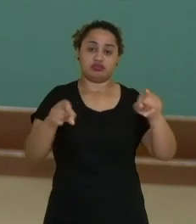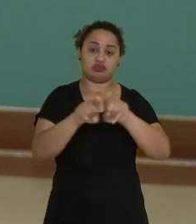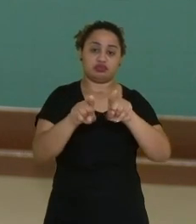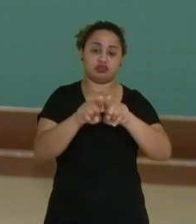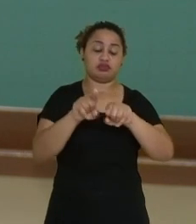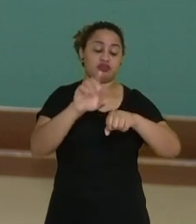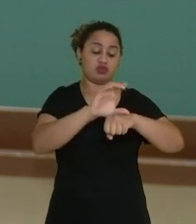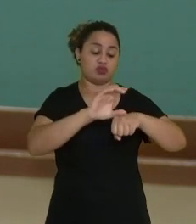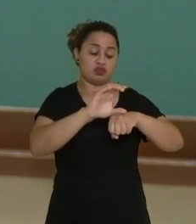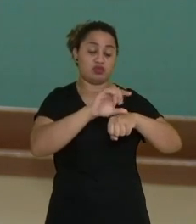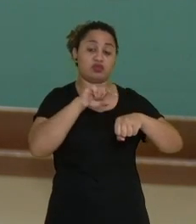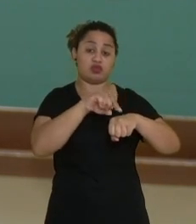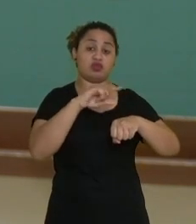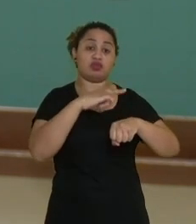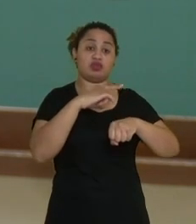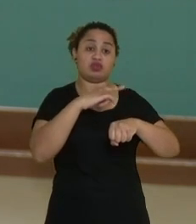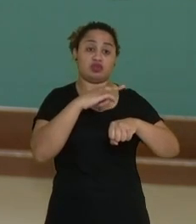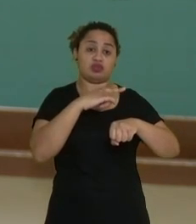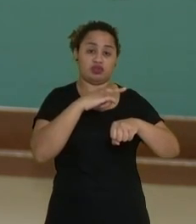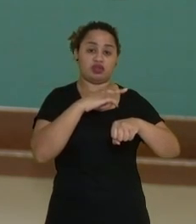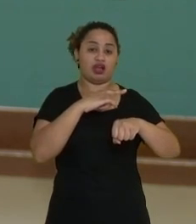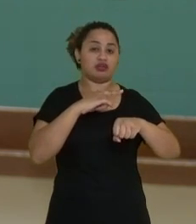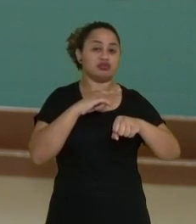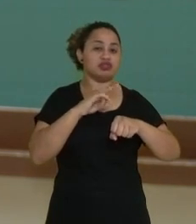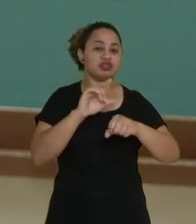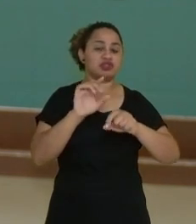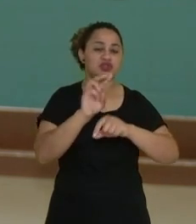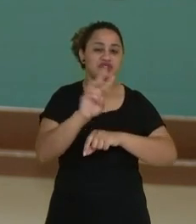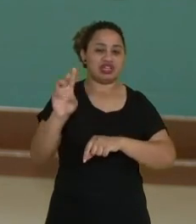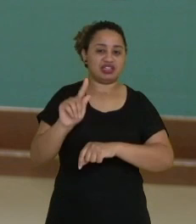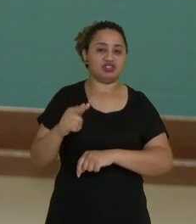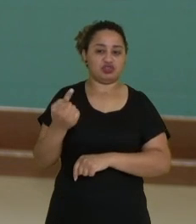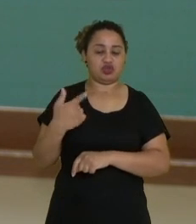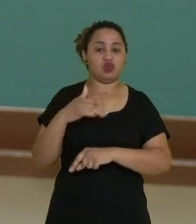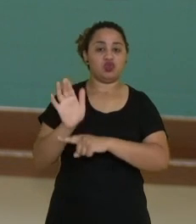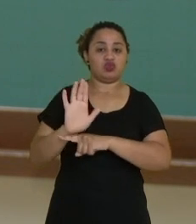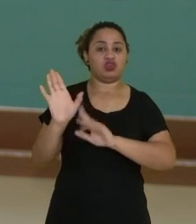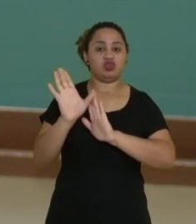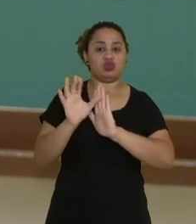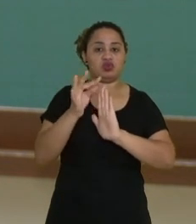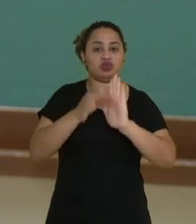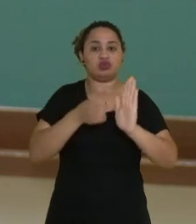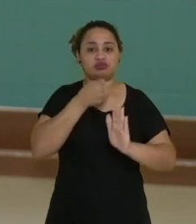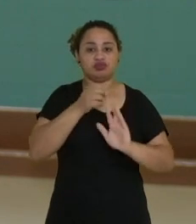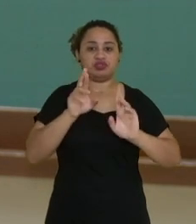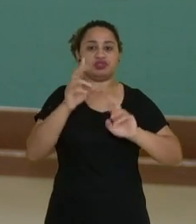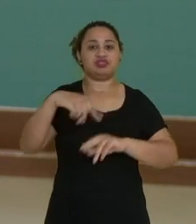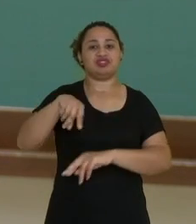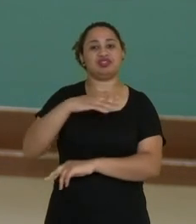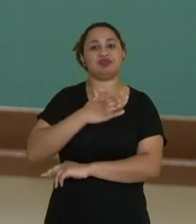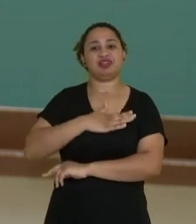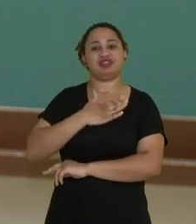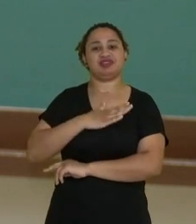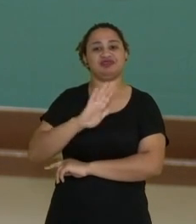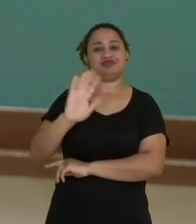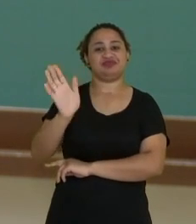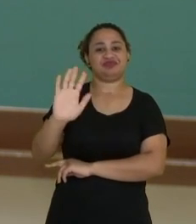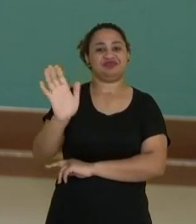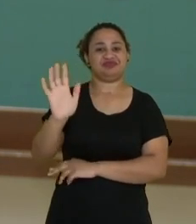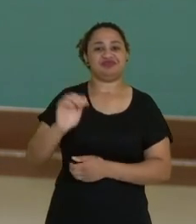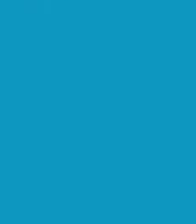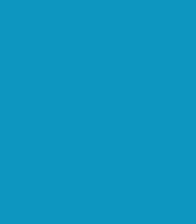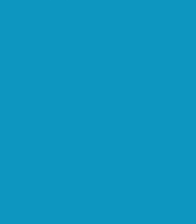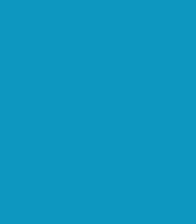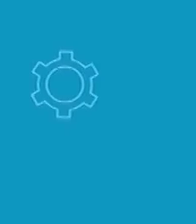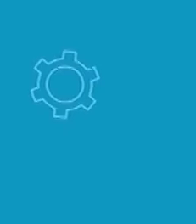constituição disponível no seu Neste vídeo falando sobre reportagem espero que vocês tenham gostado e